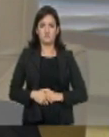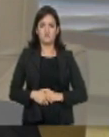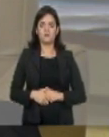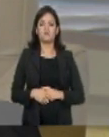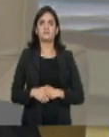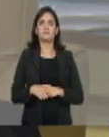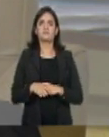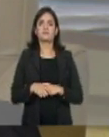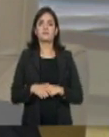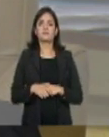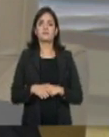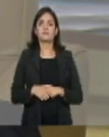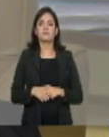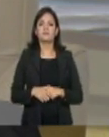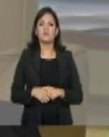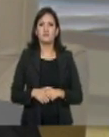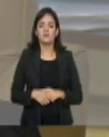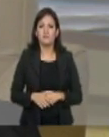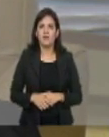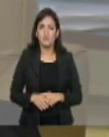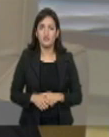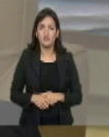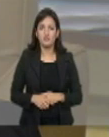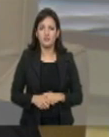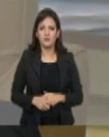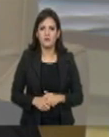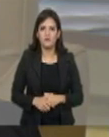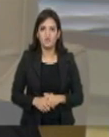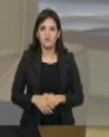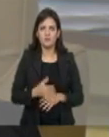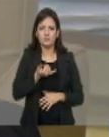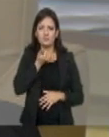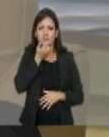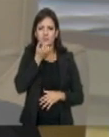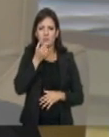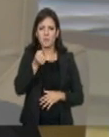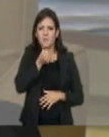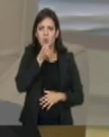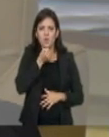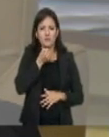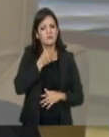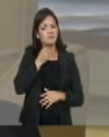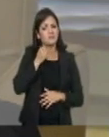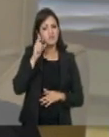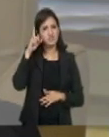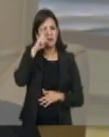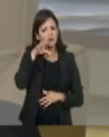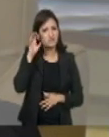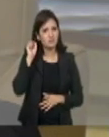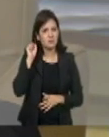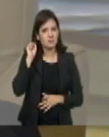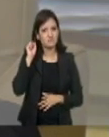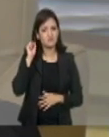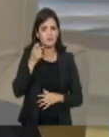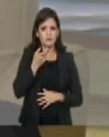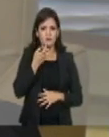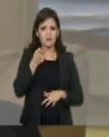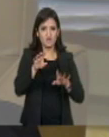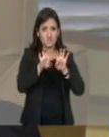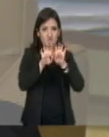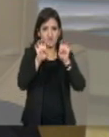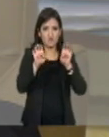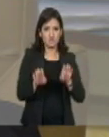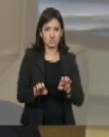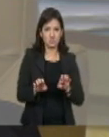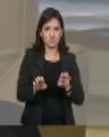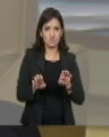Vossa Excelência está observando algo, mas fez uma observação anteriormente sobre a própria estrutura relativa